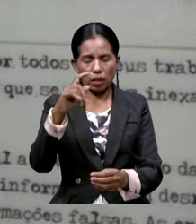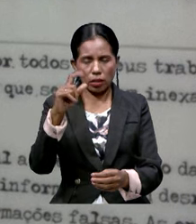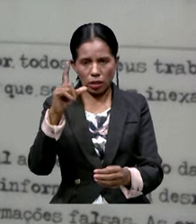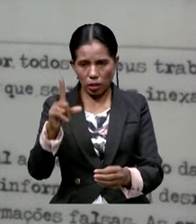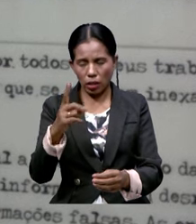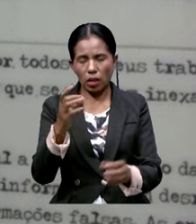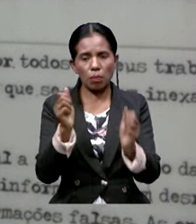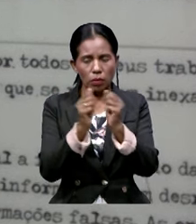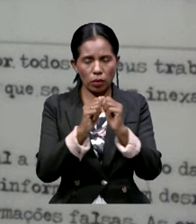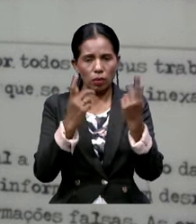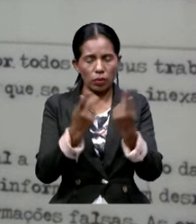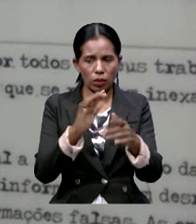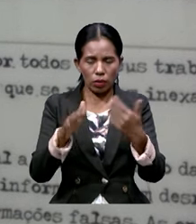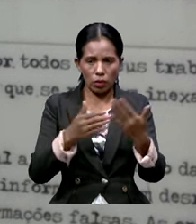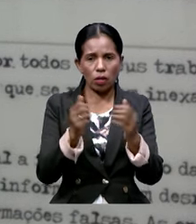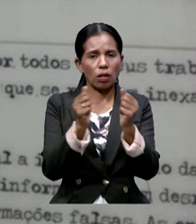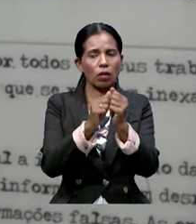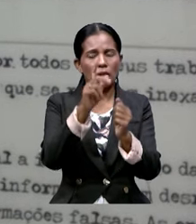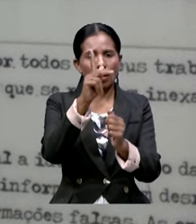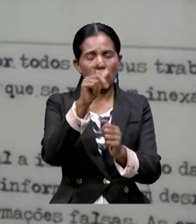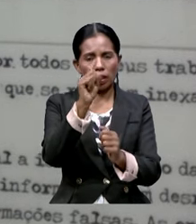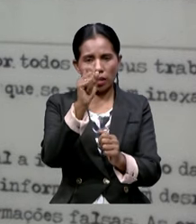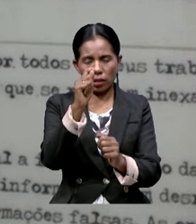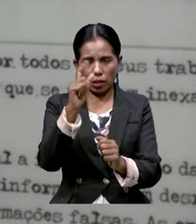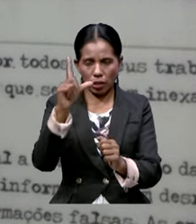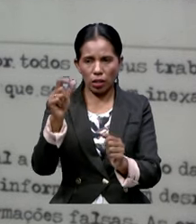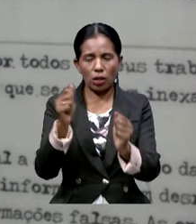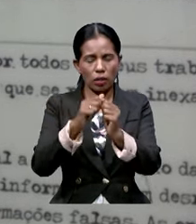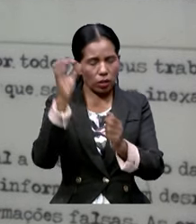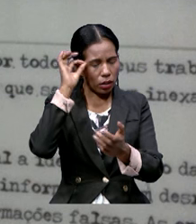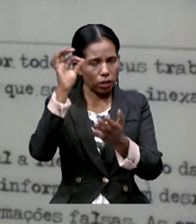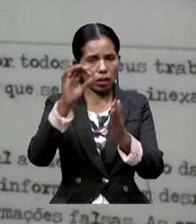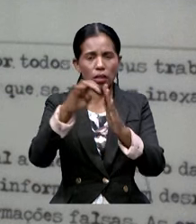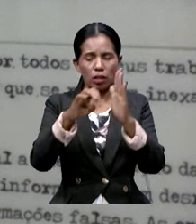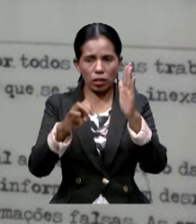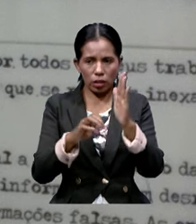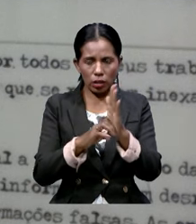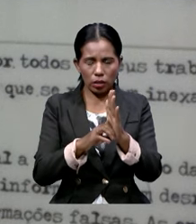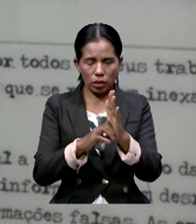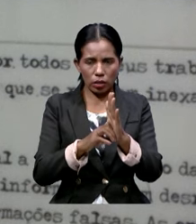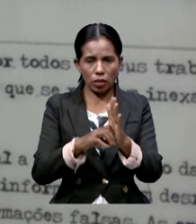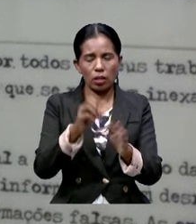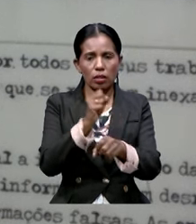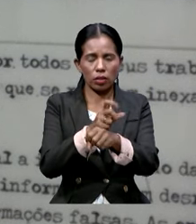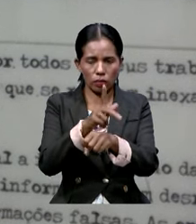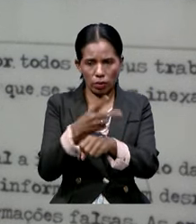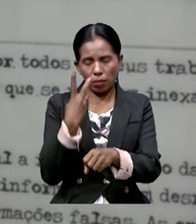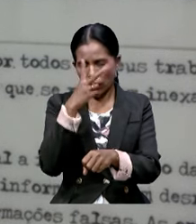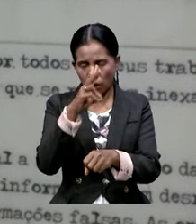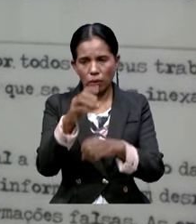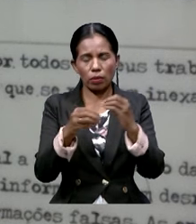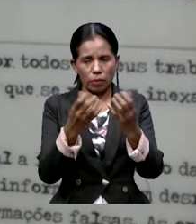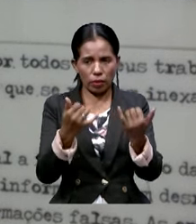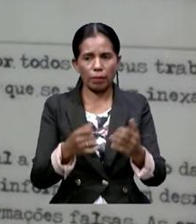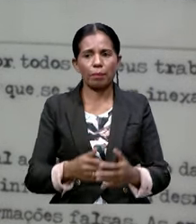Malik Empresário Geroto, o KSTL, o nosso Secretário de Estado de Formação Profissional e Emprego, amarrei a situação, será? Mas